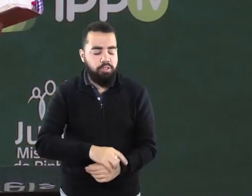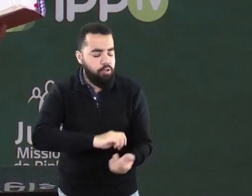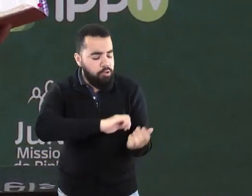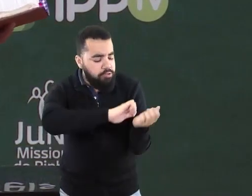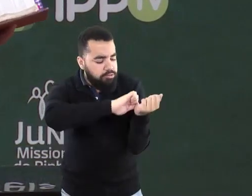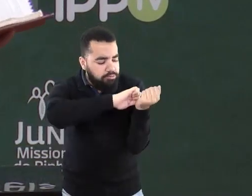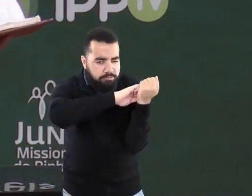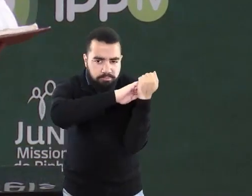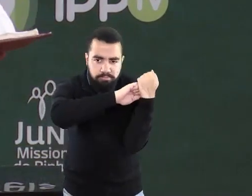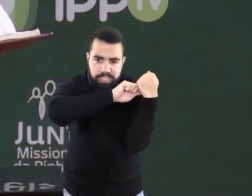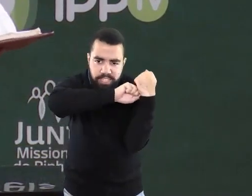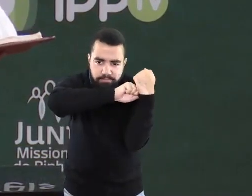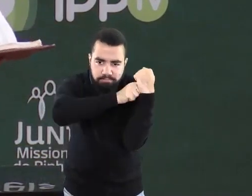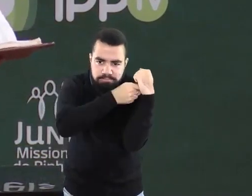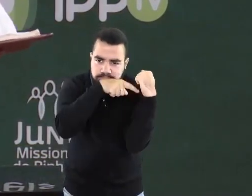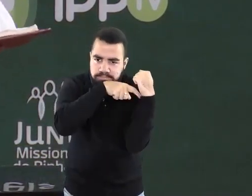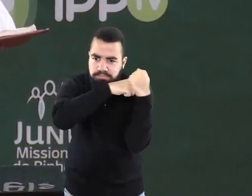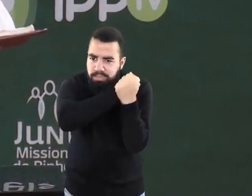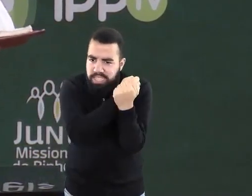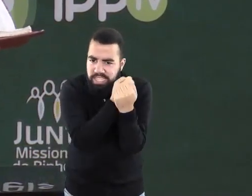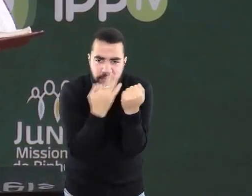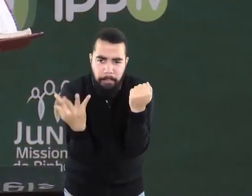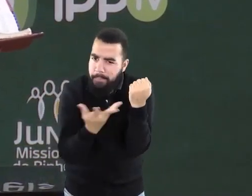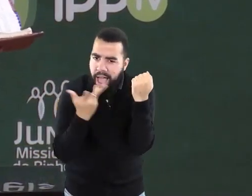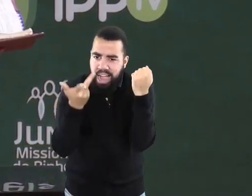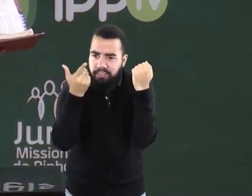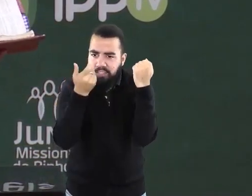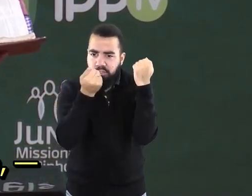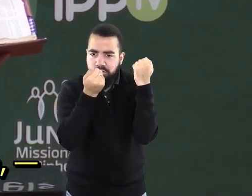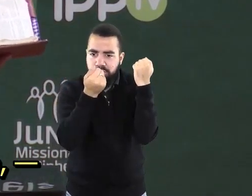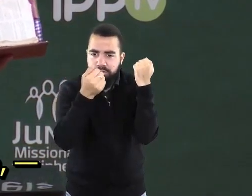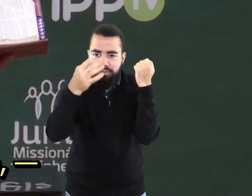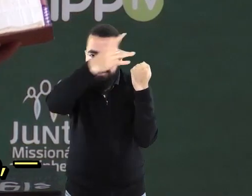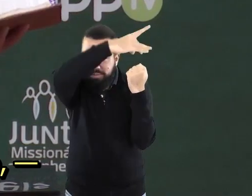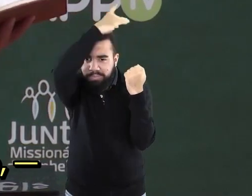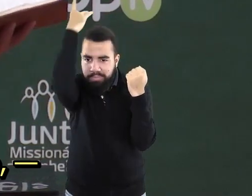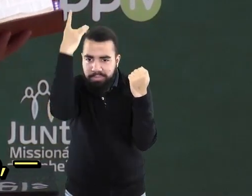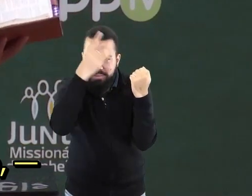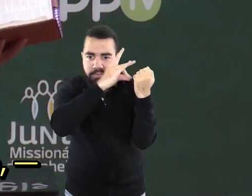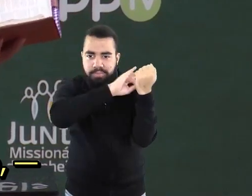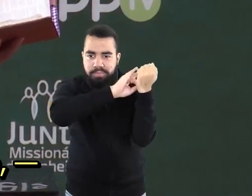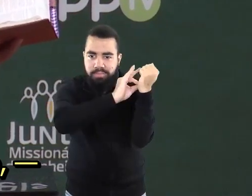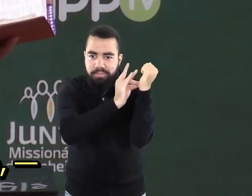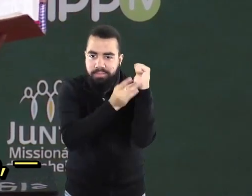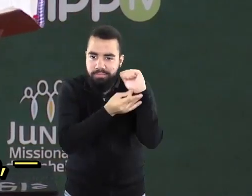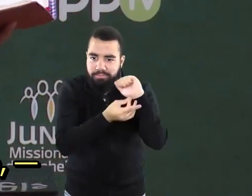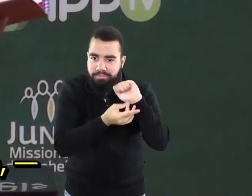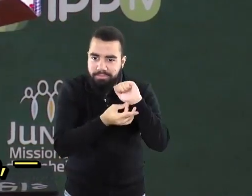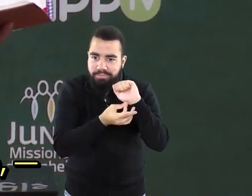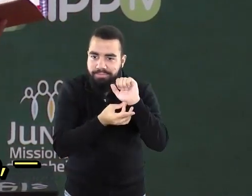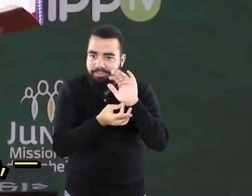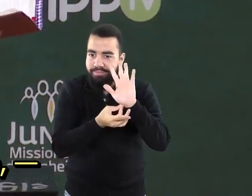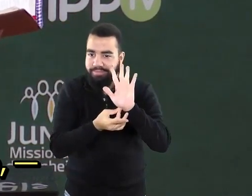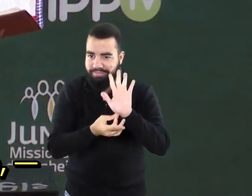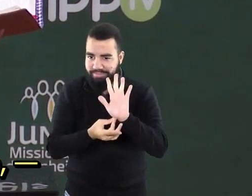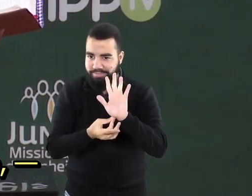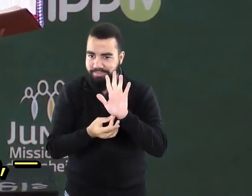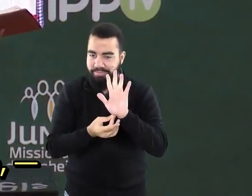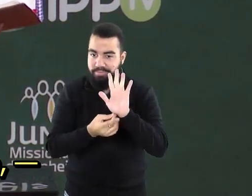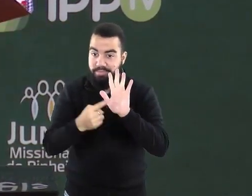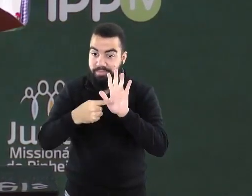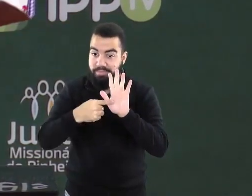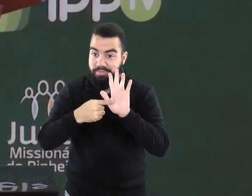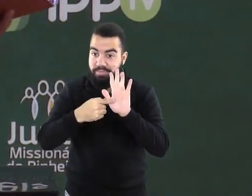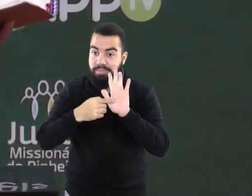me refiro a Cristo e à igreja. A Bíblia usa símbolos para representar a relação de Cristo com a igreja,